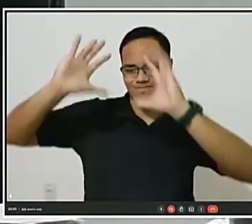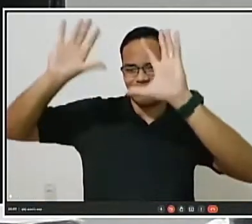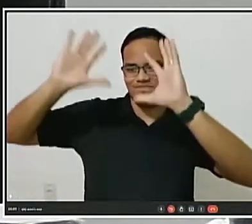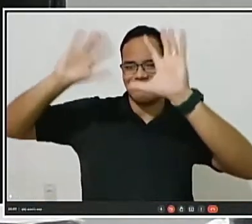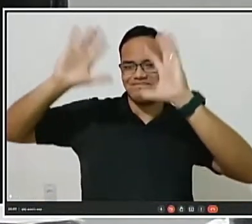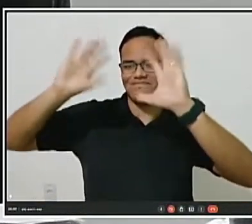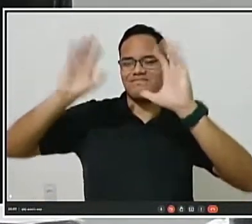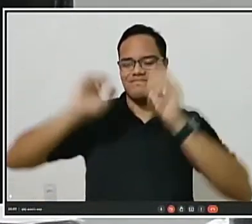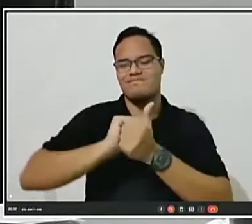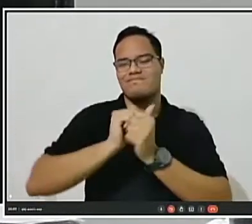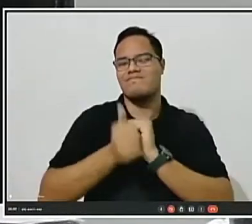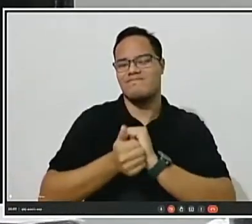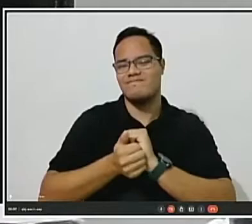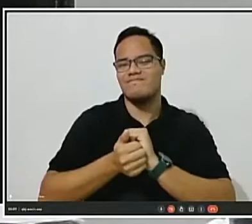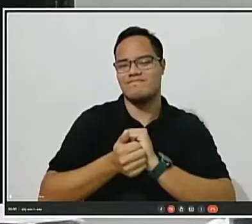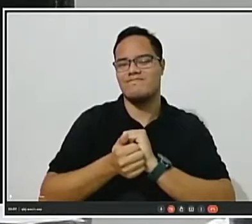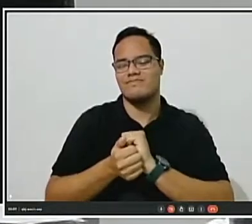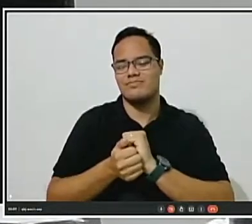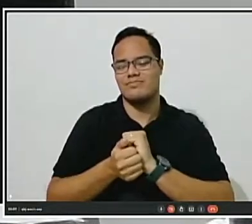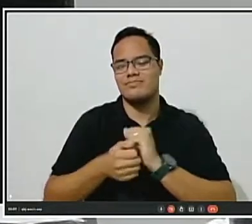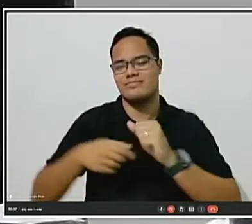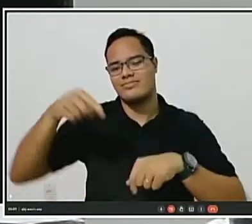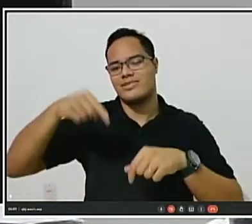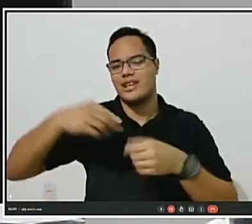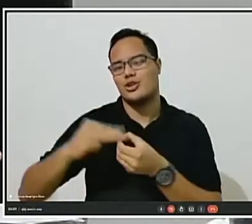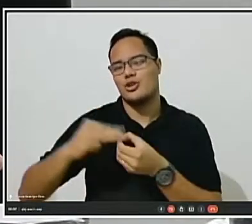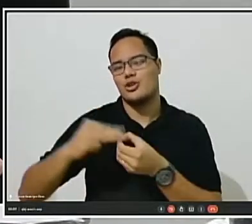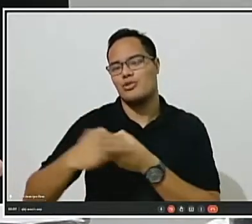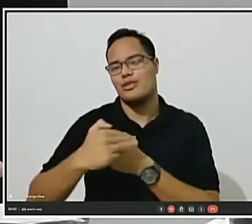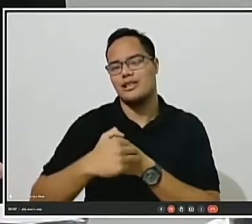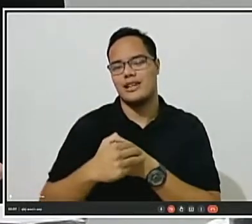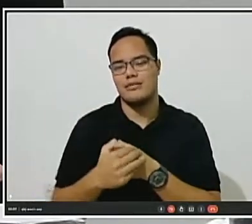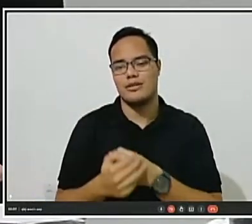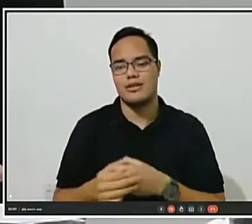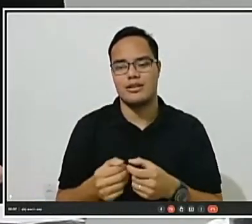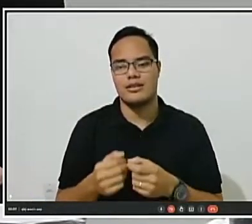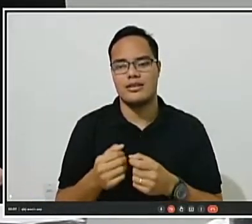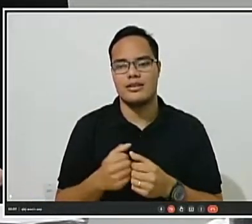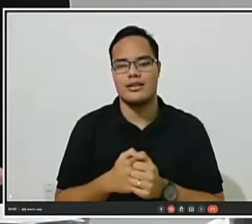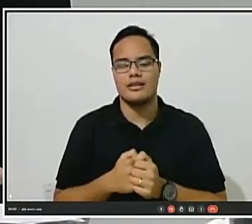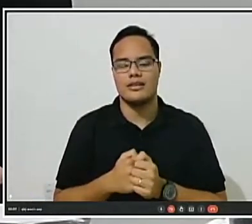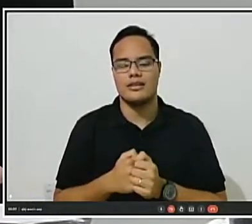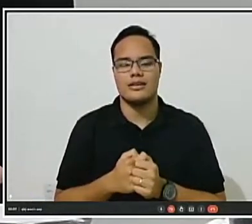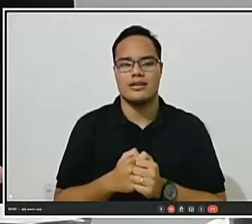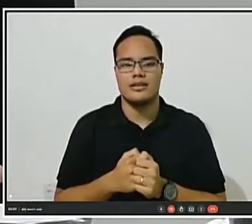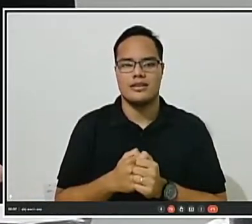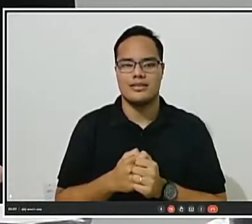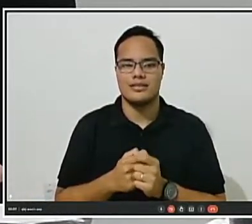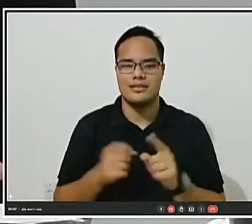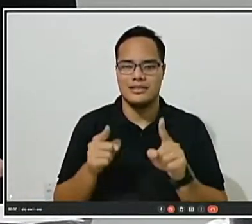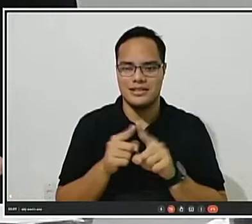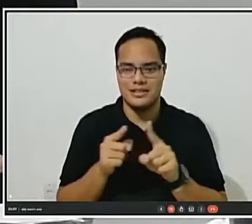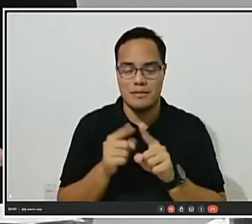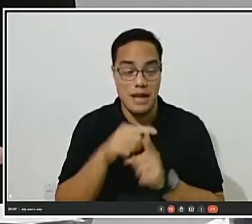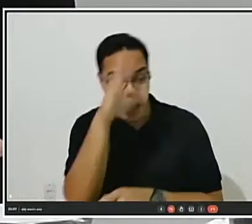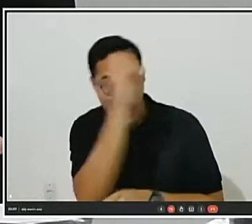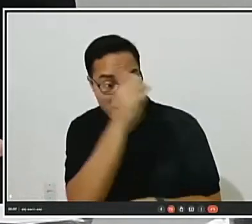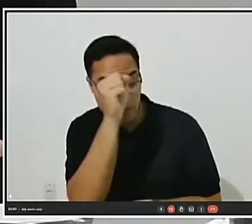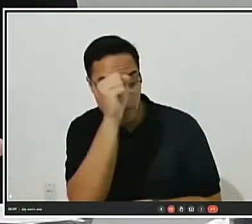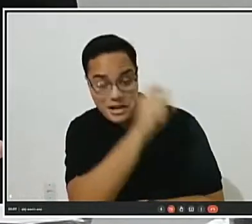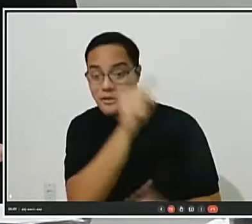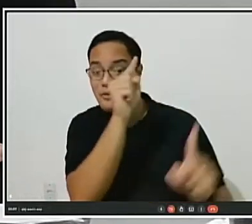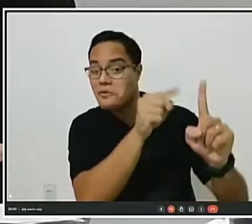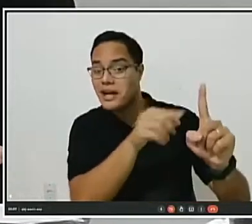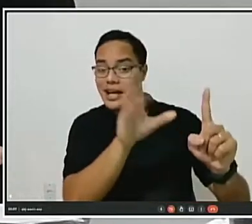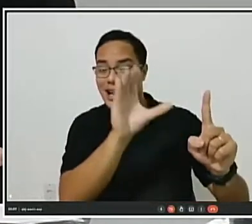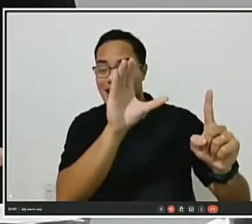municípios, sendo praticamente um discípulo do seu Celso Zenf, né, muito tempo aqui na